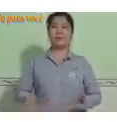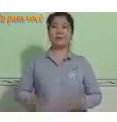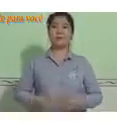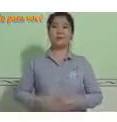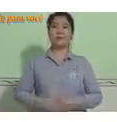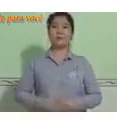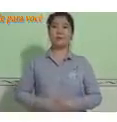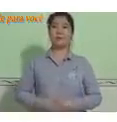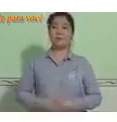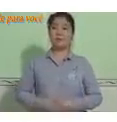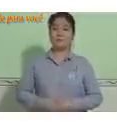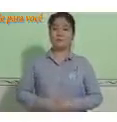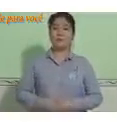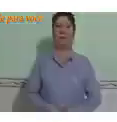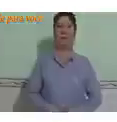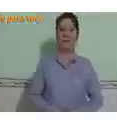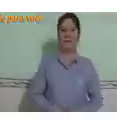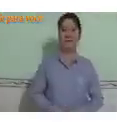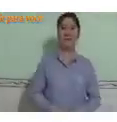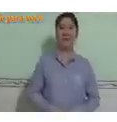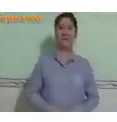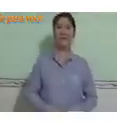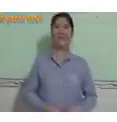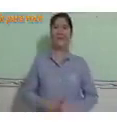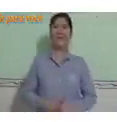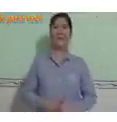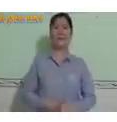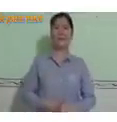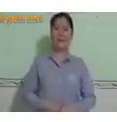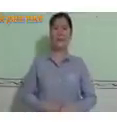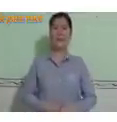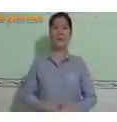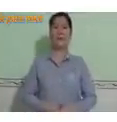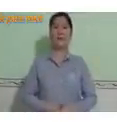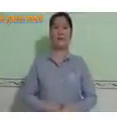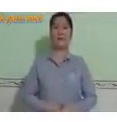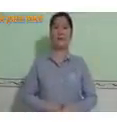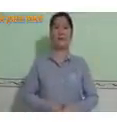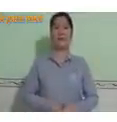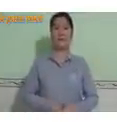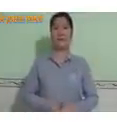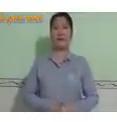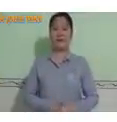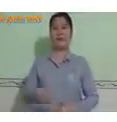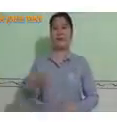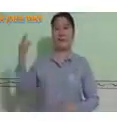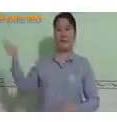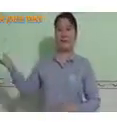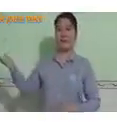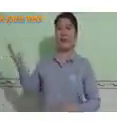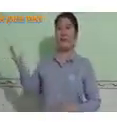os legumes e as verduras são ricos em fibras que irão atuar no intestino, diminuindo a absorção de gorduras e melhorando